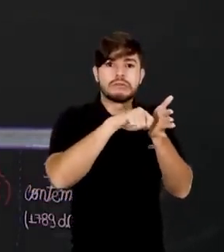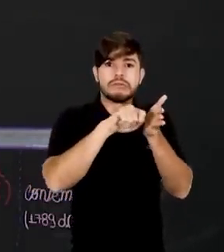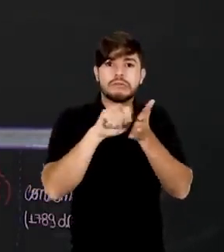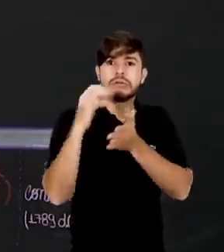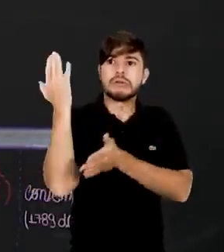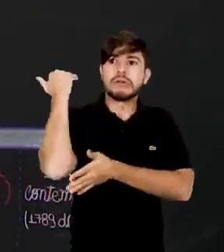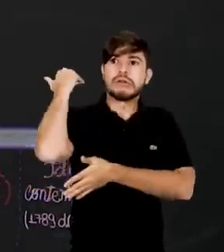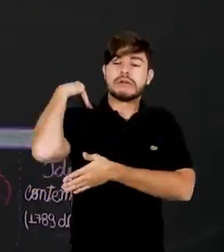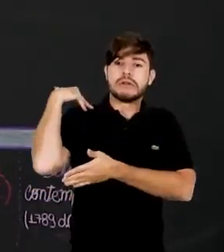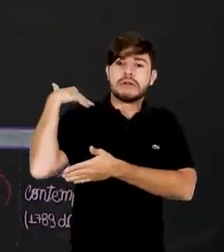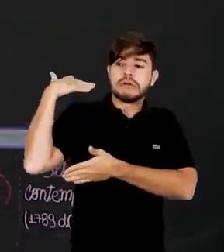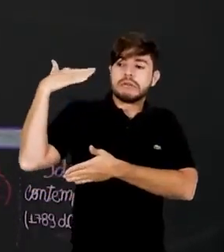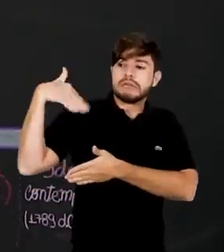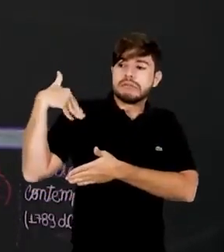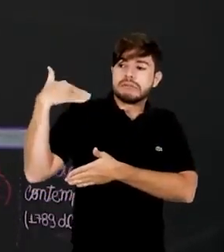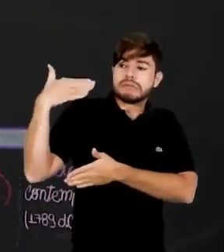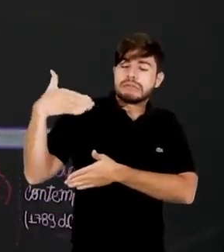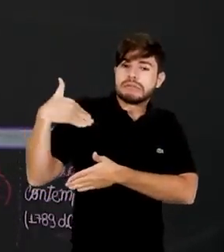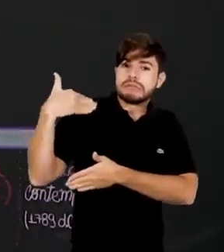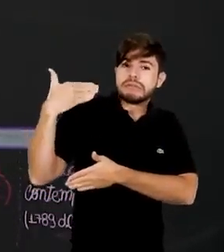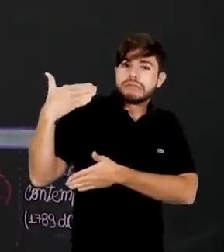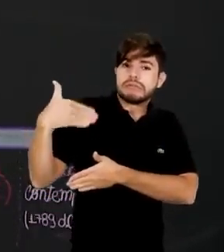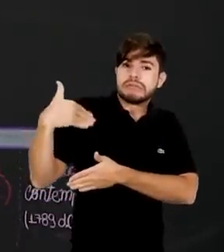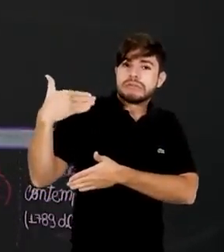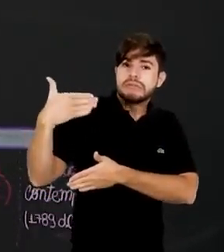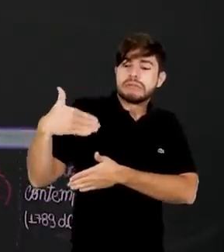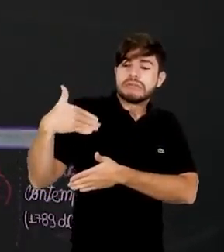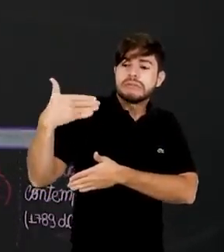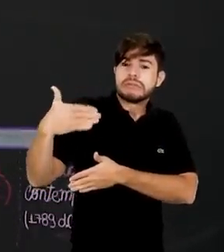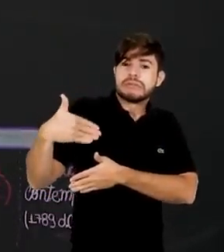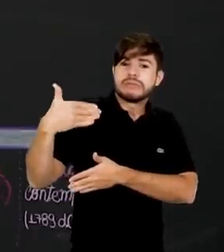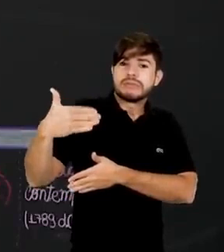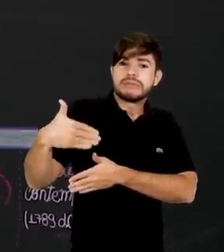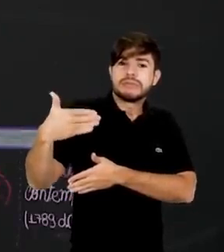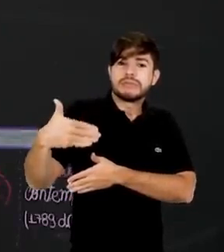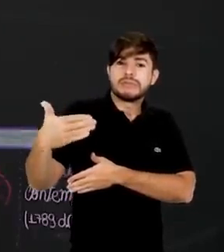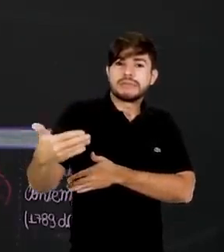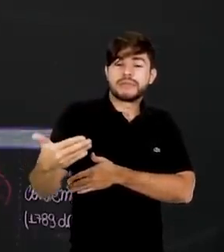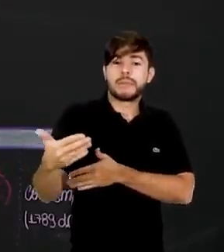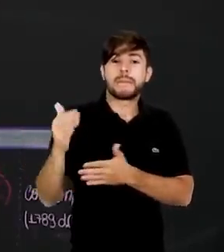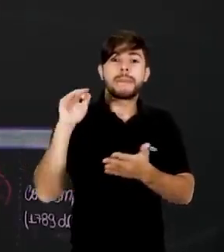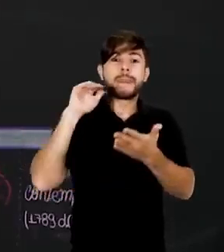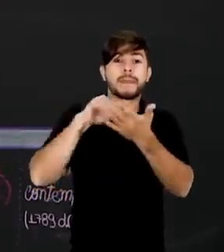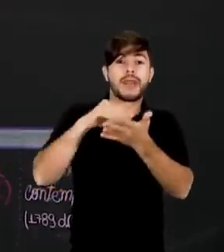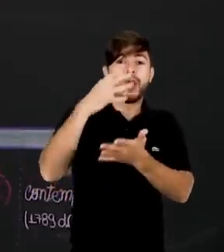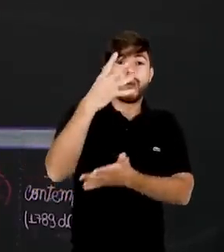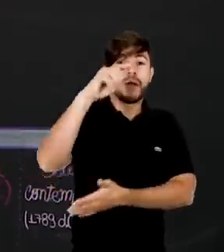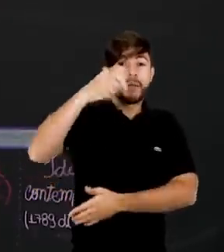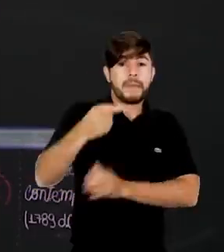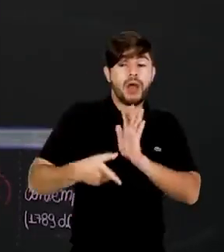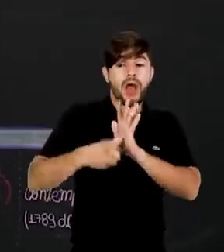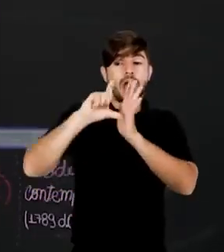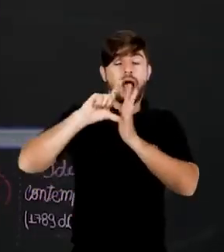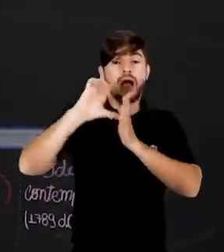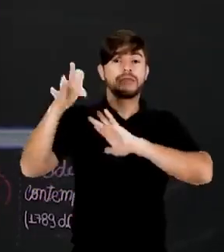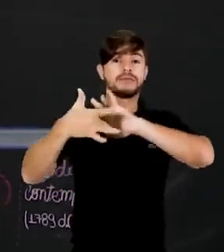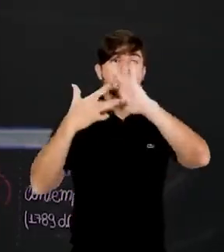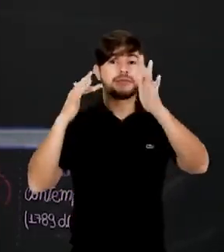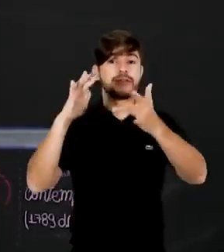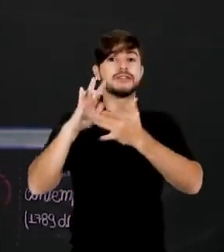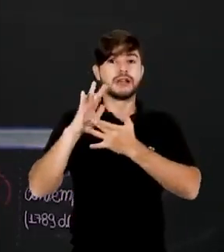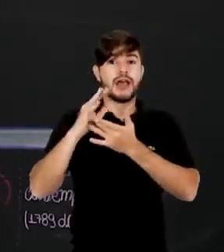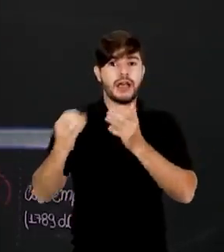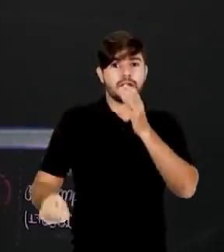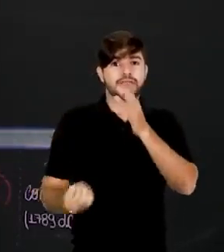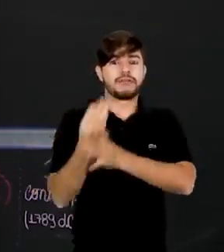início da humanidade, representado aqui com esse asterisco, até, olha ali o tracinho, 4000 a.C., que é quando se acredita que surgiu